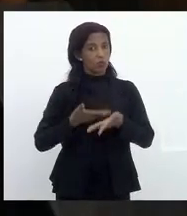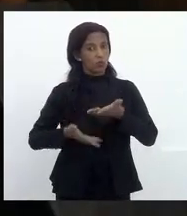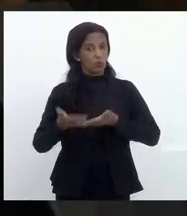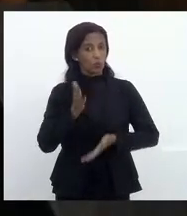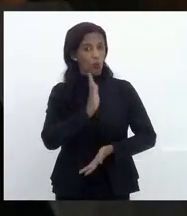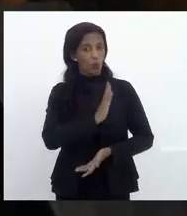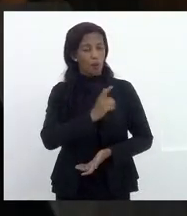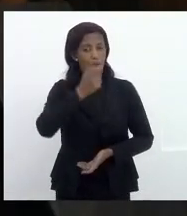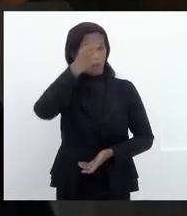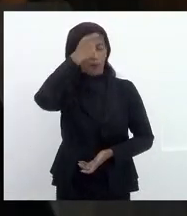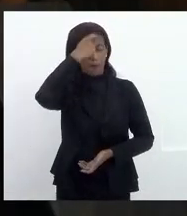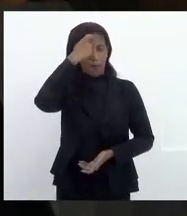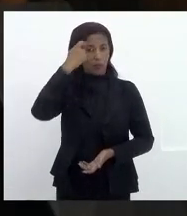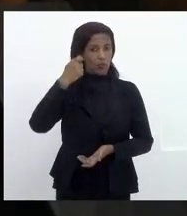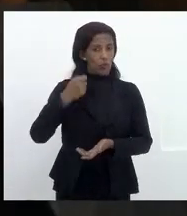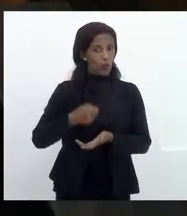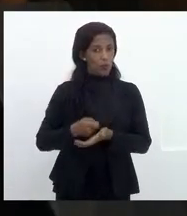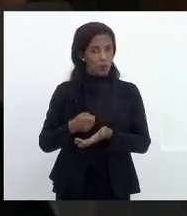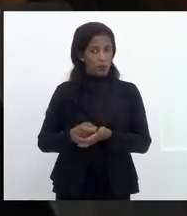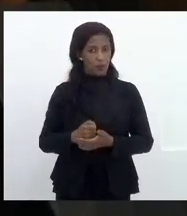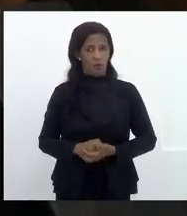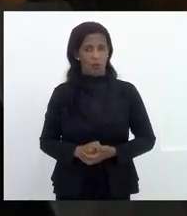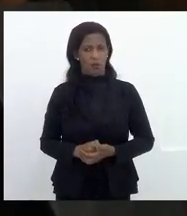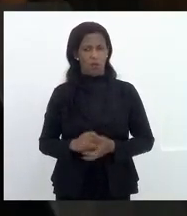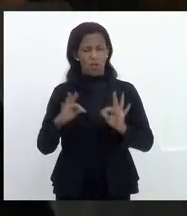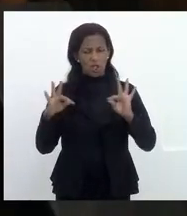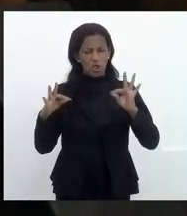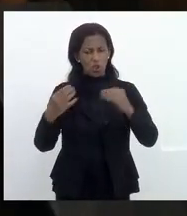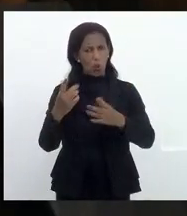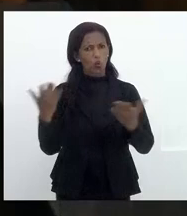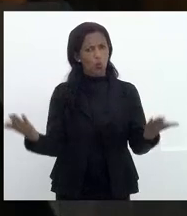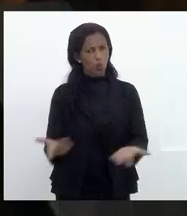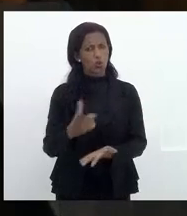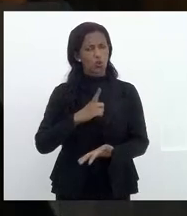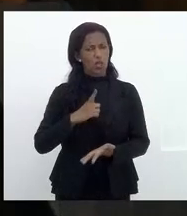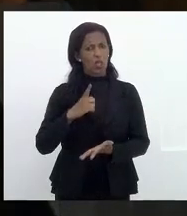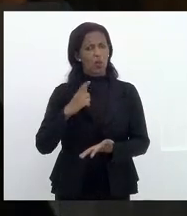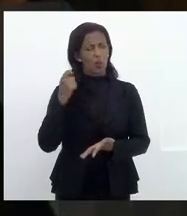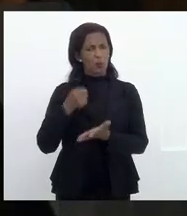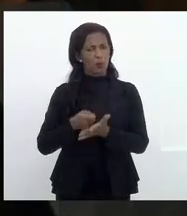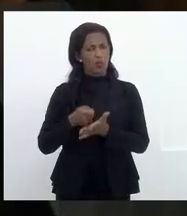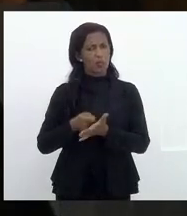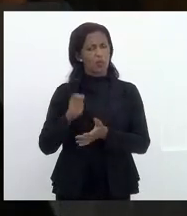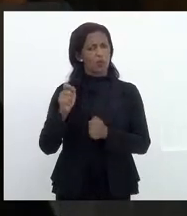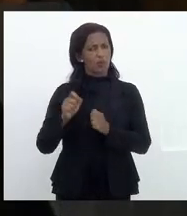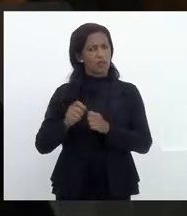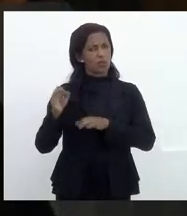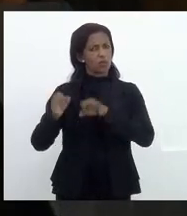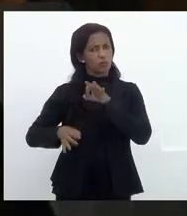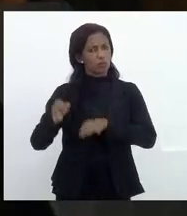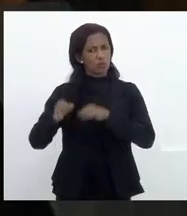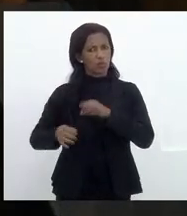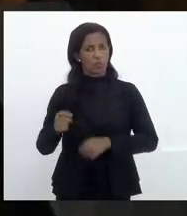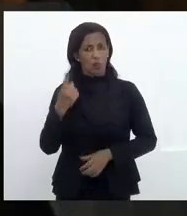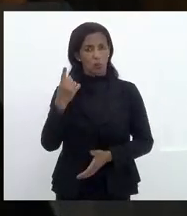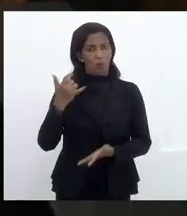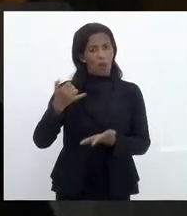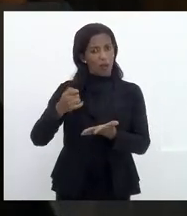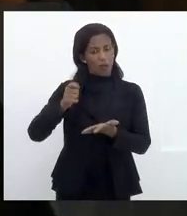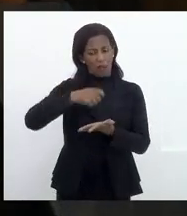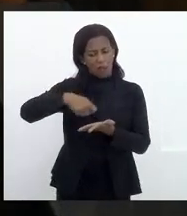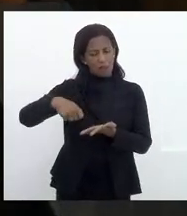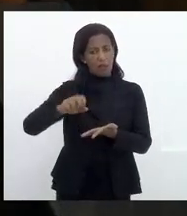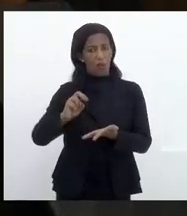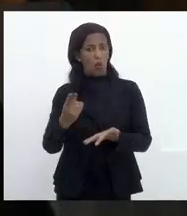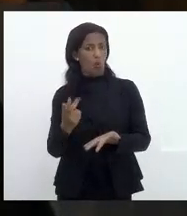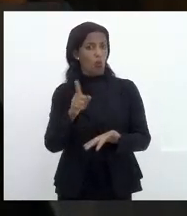coração e da mente da questão obrigação de fazer ela e hoje aqui todo mundo tem obrigação de fazer justiça então na caneta pelo fato de assinar